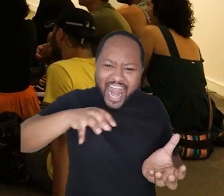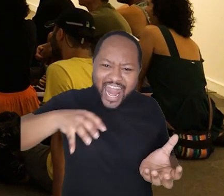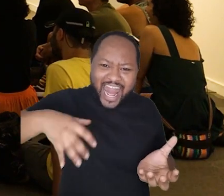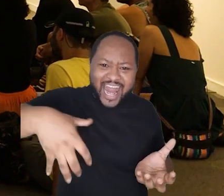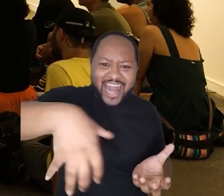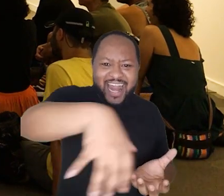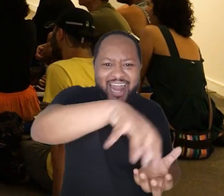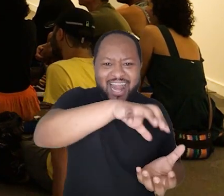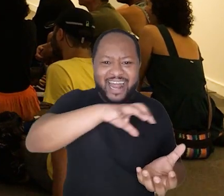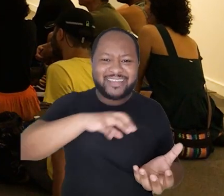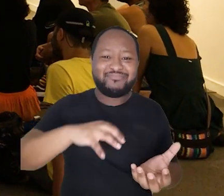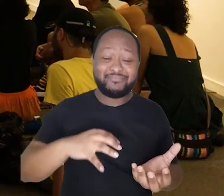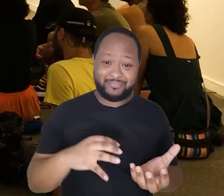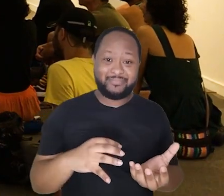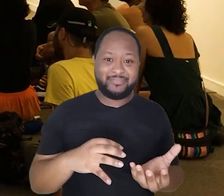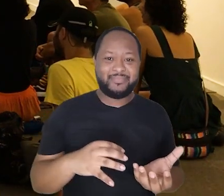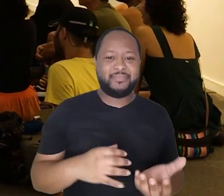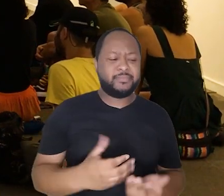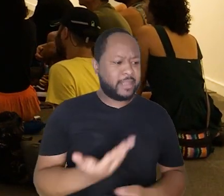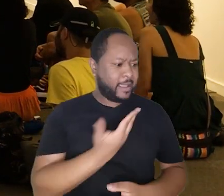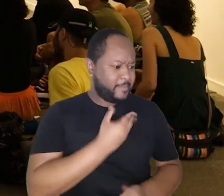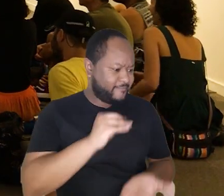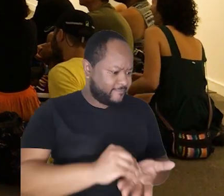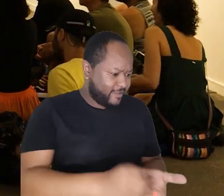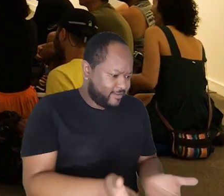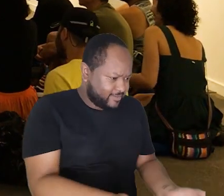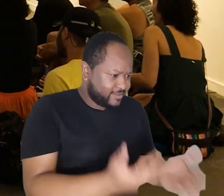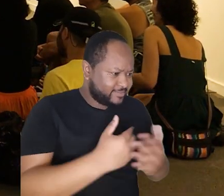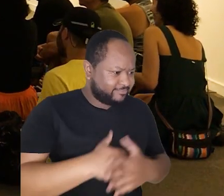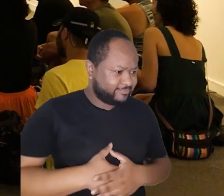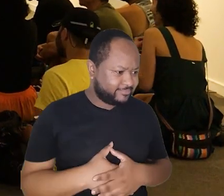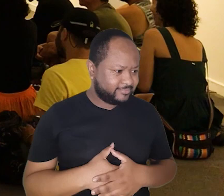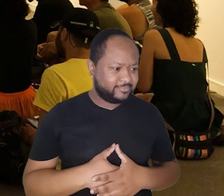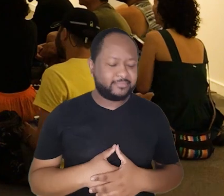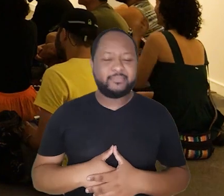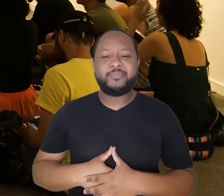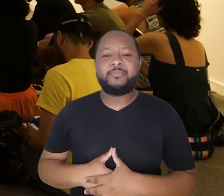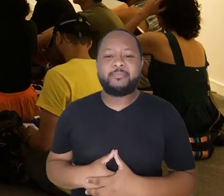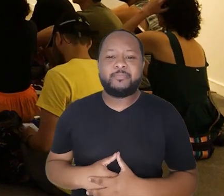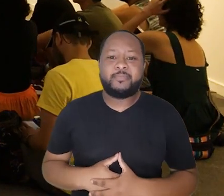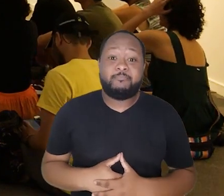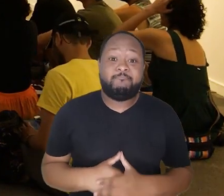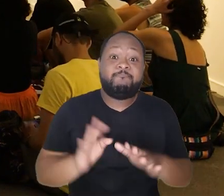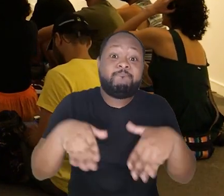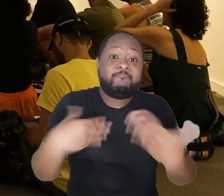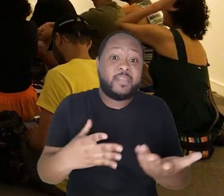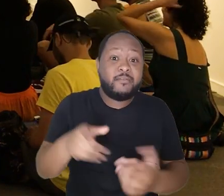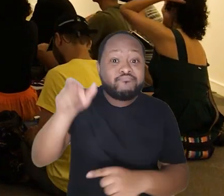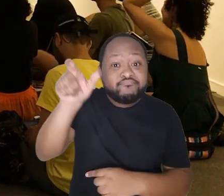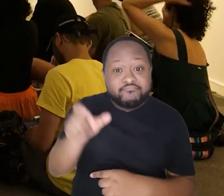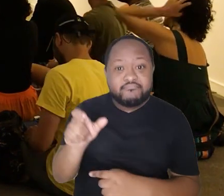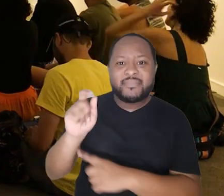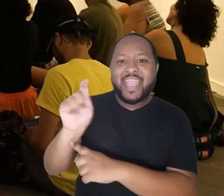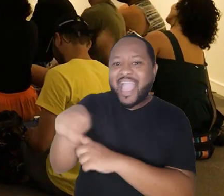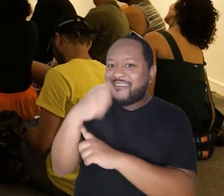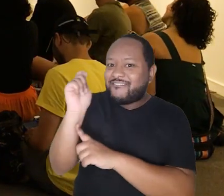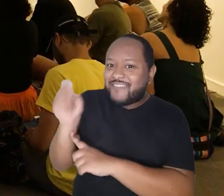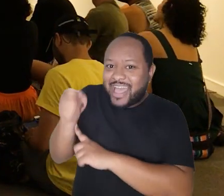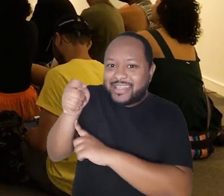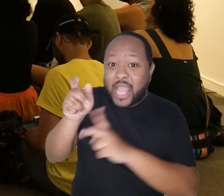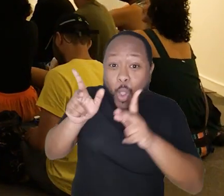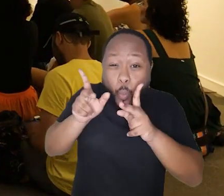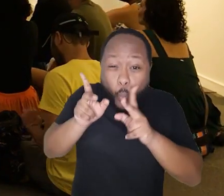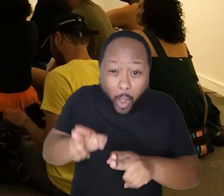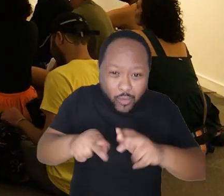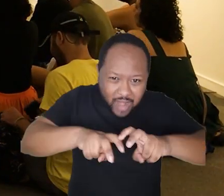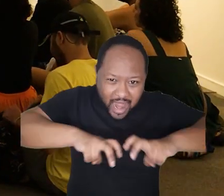Vai ter que virar. Claro. E amiga? Bom, a fada, assim como vocês, ela não